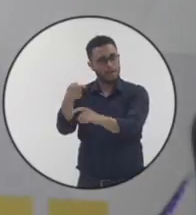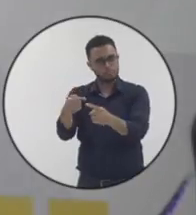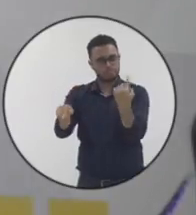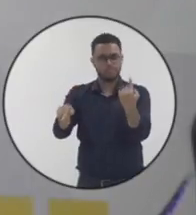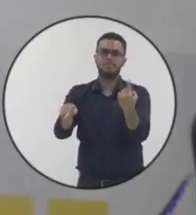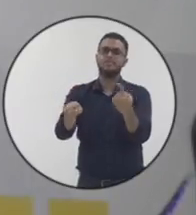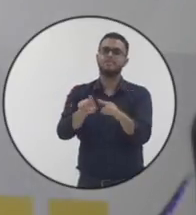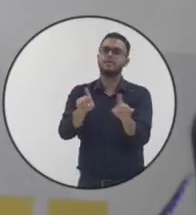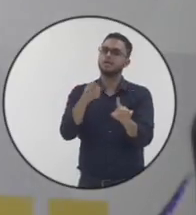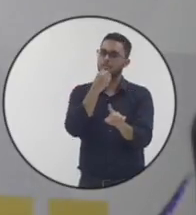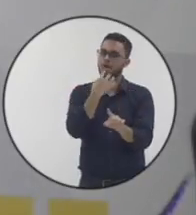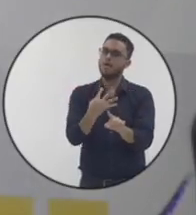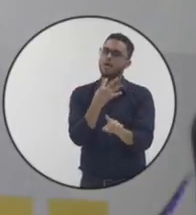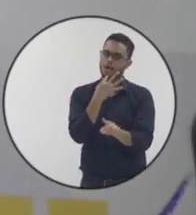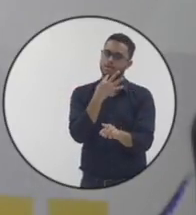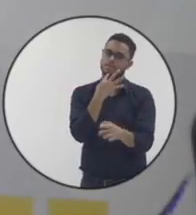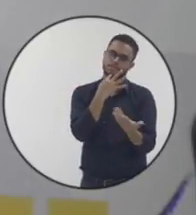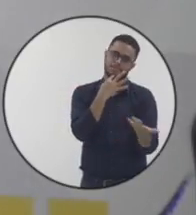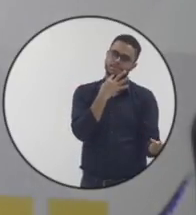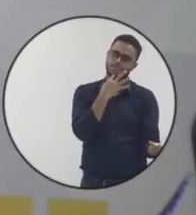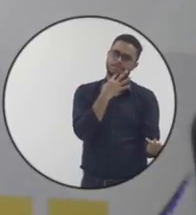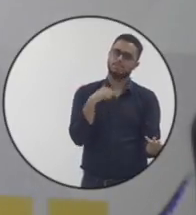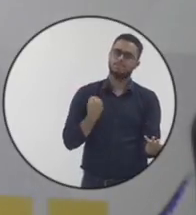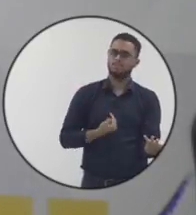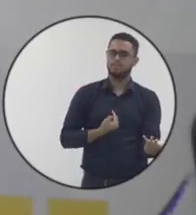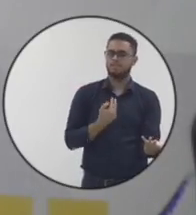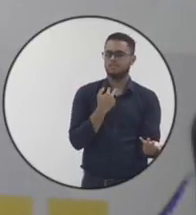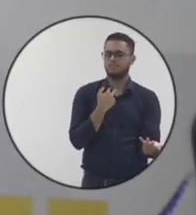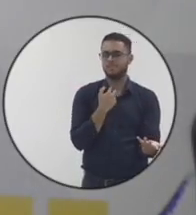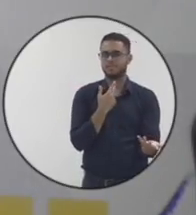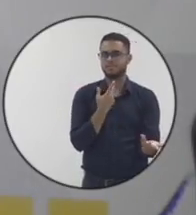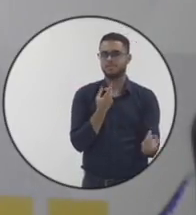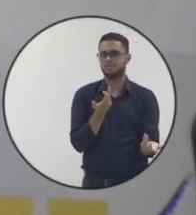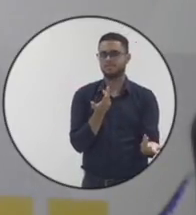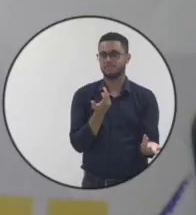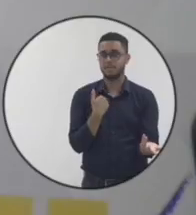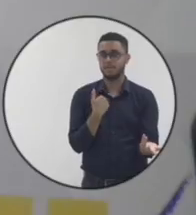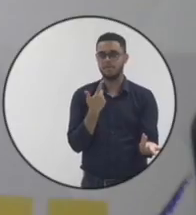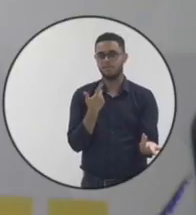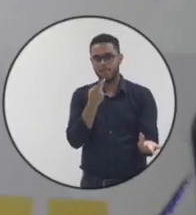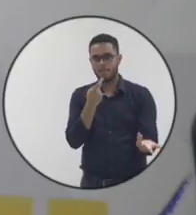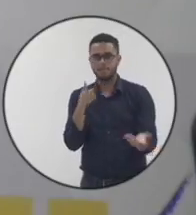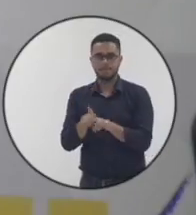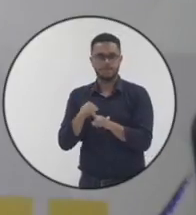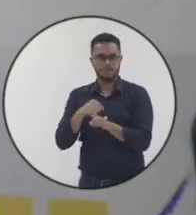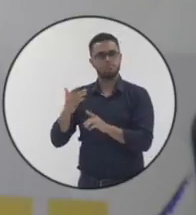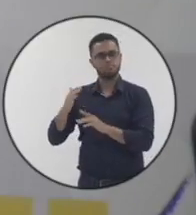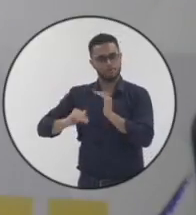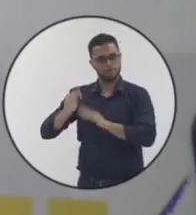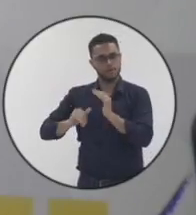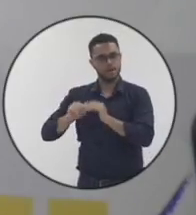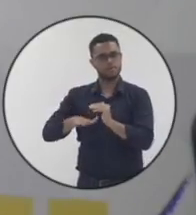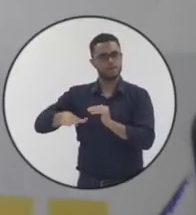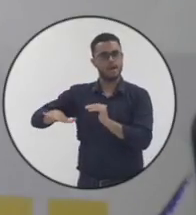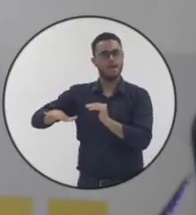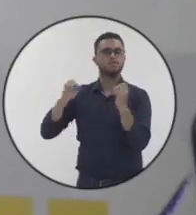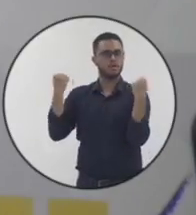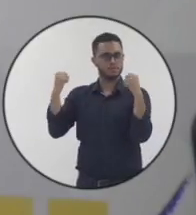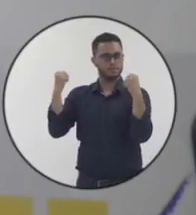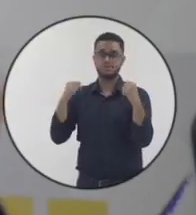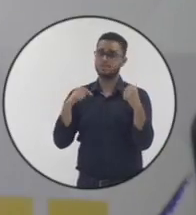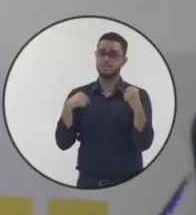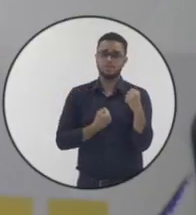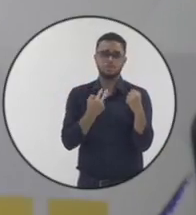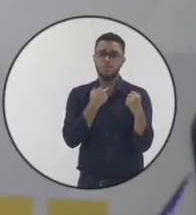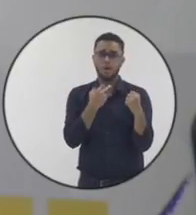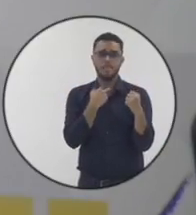pena você conhecer. A gente nunca pode, e eu falo quanto profissional também de educação física, a gente nunca pode